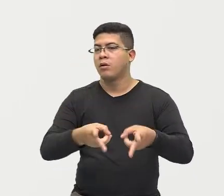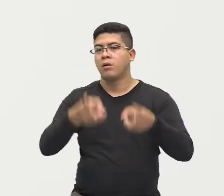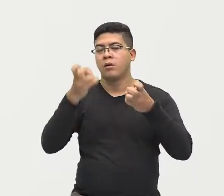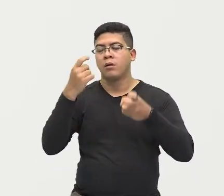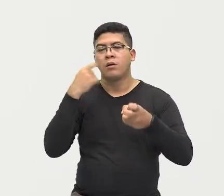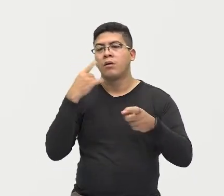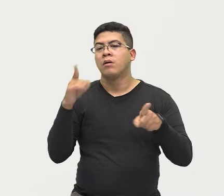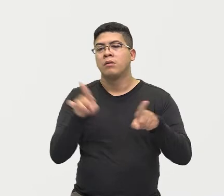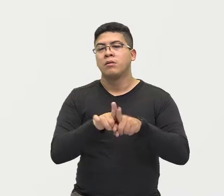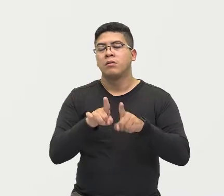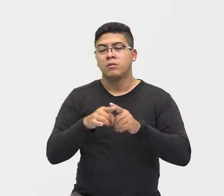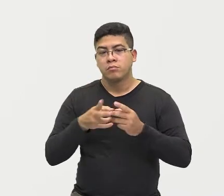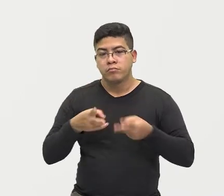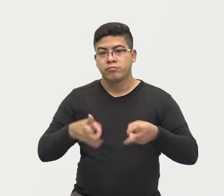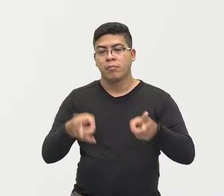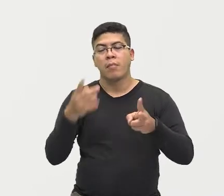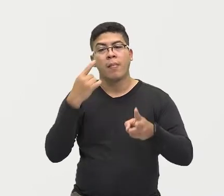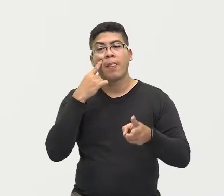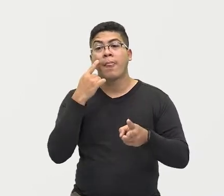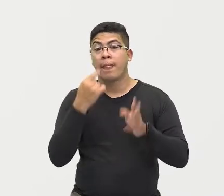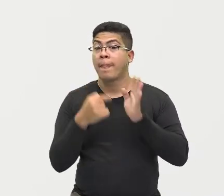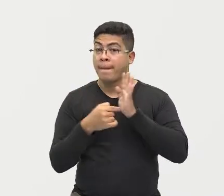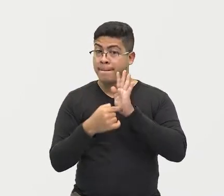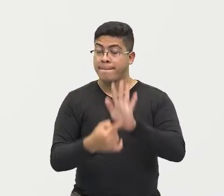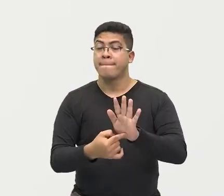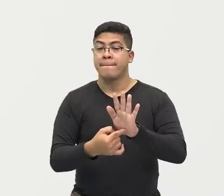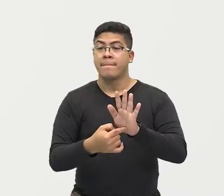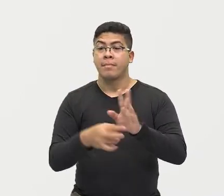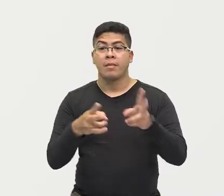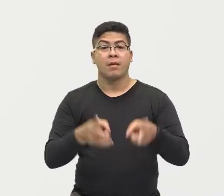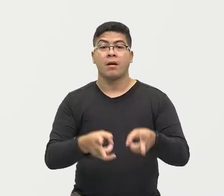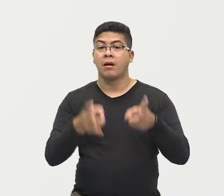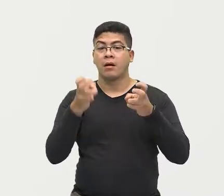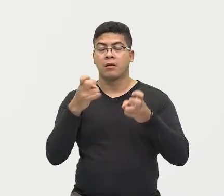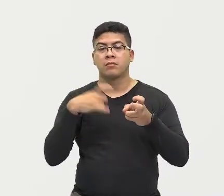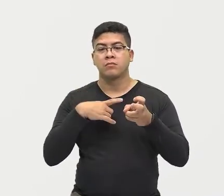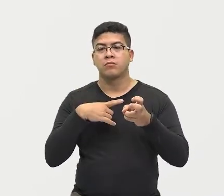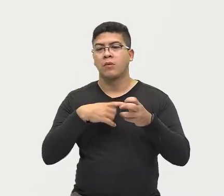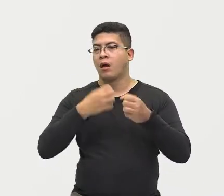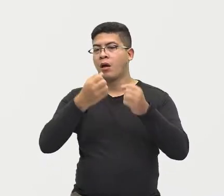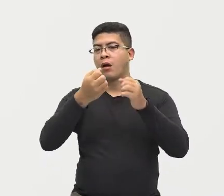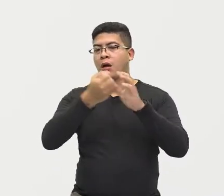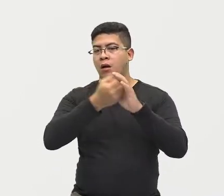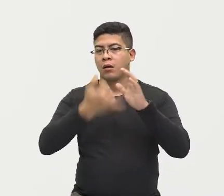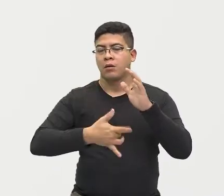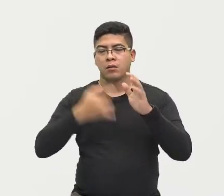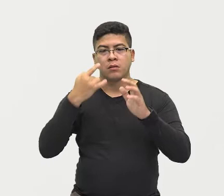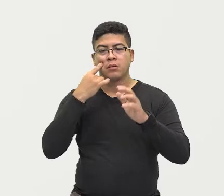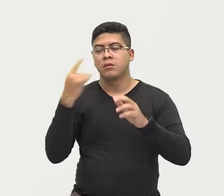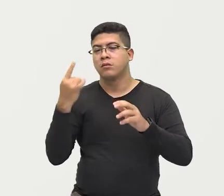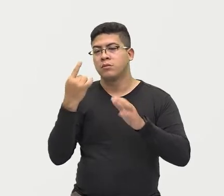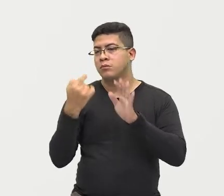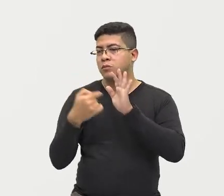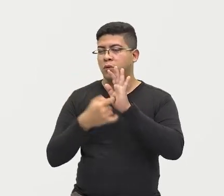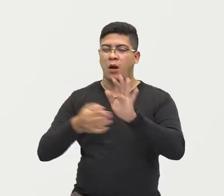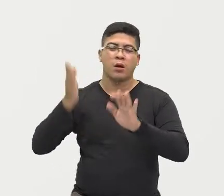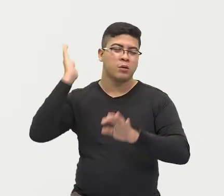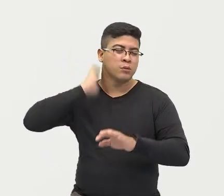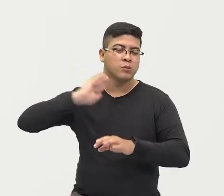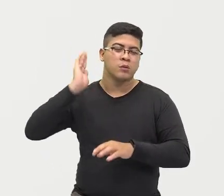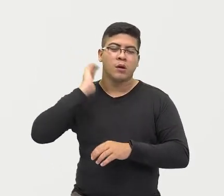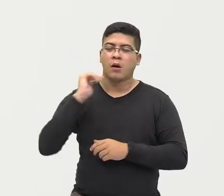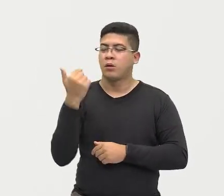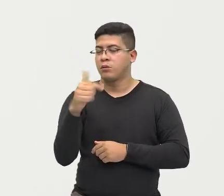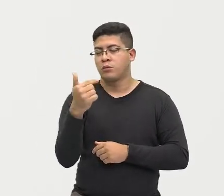ele vai indicar esse personagem, as características dele, né? Um personagem preguiçoso, que não gosta